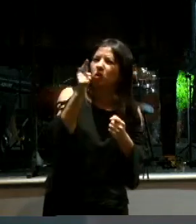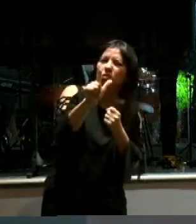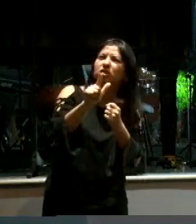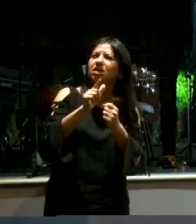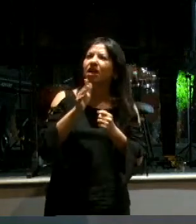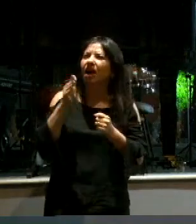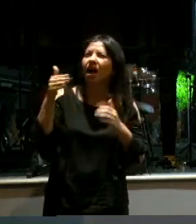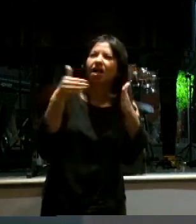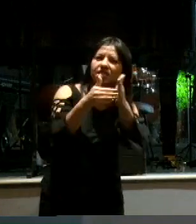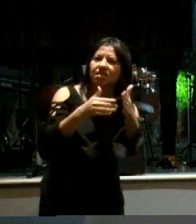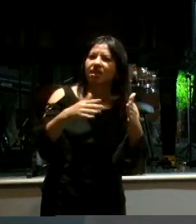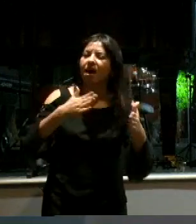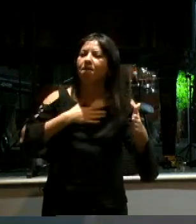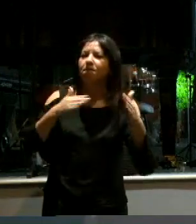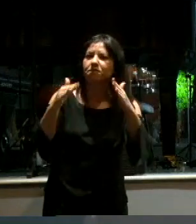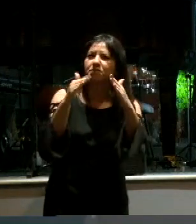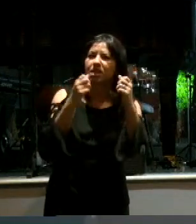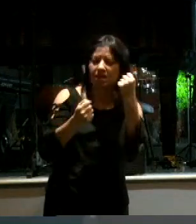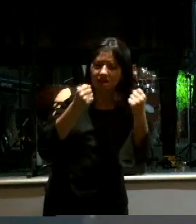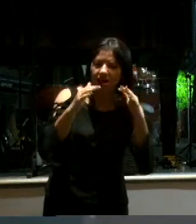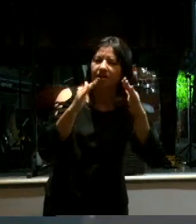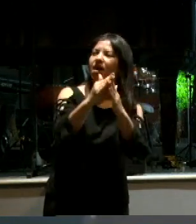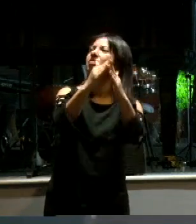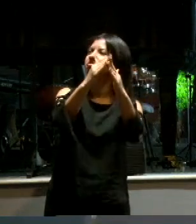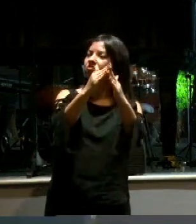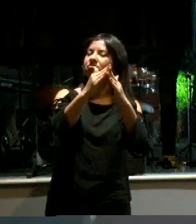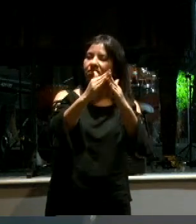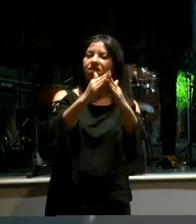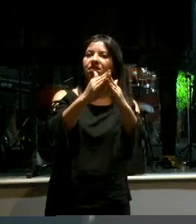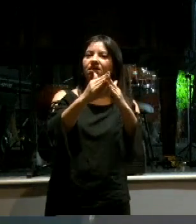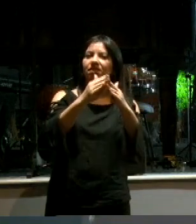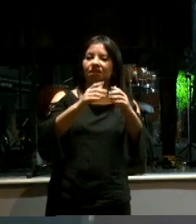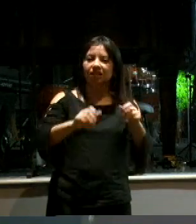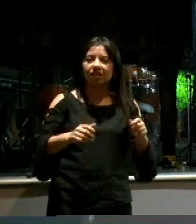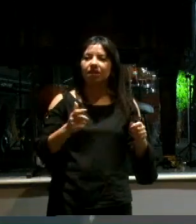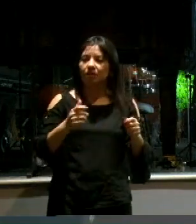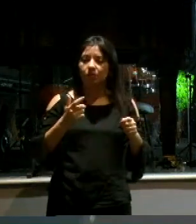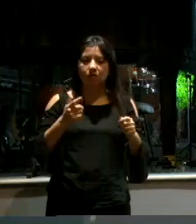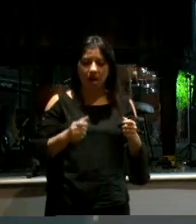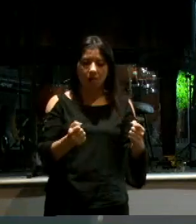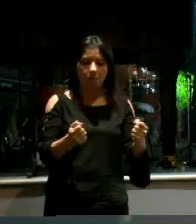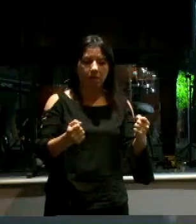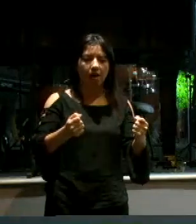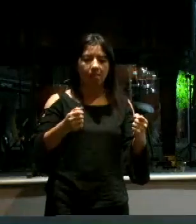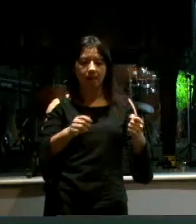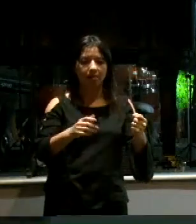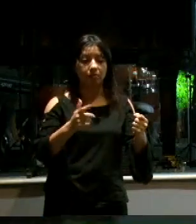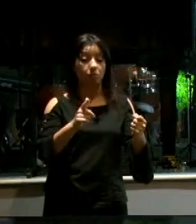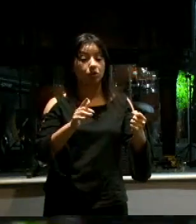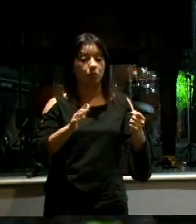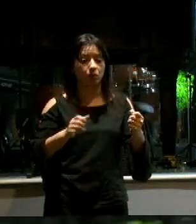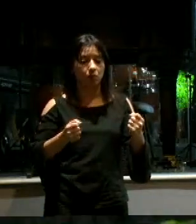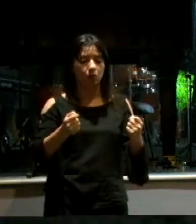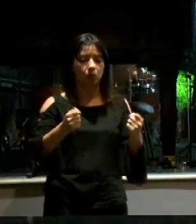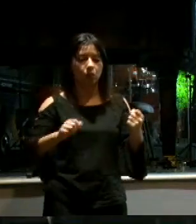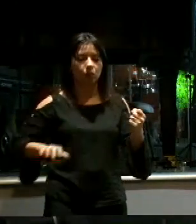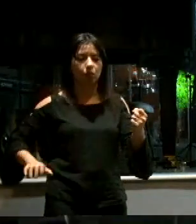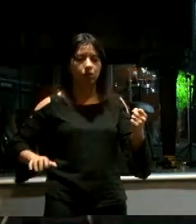Com a mão devagarzinho assim engatei, ele engatou, eu fui trocando as marchas, dirigindo